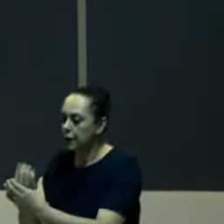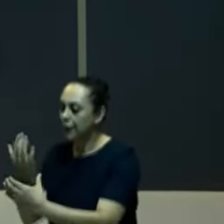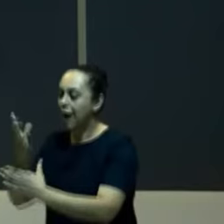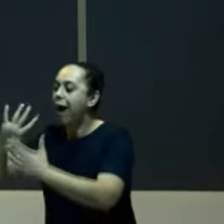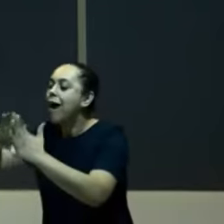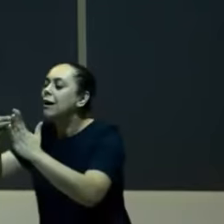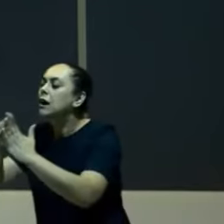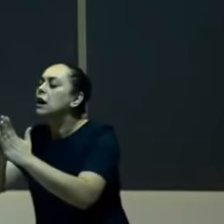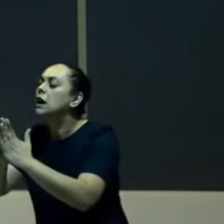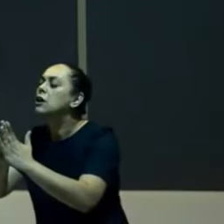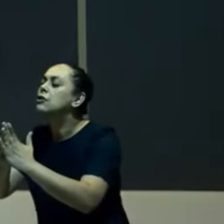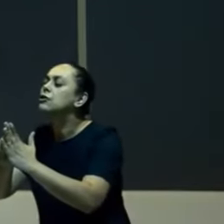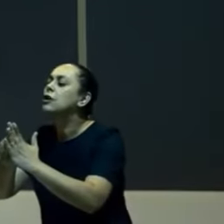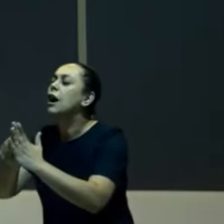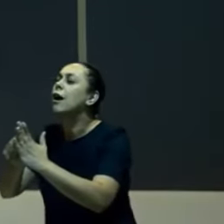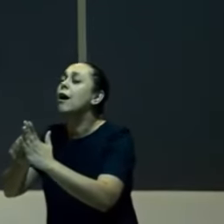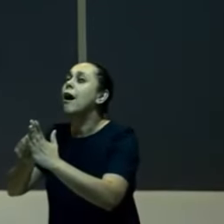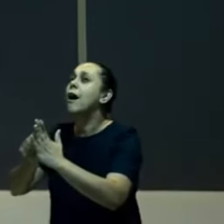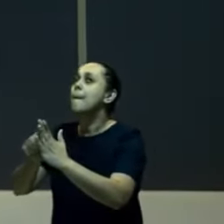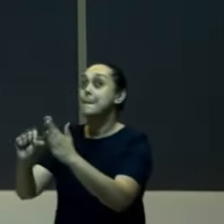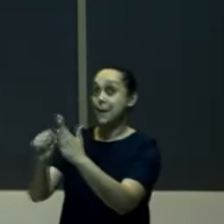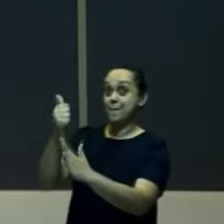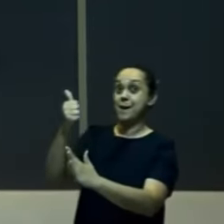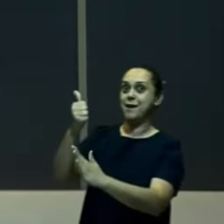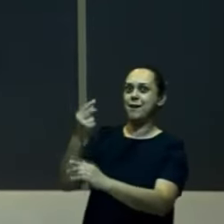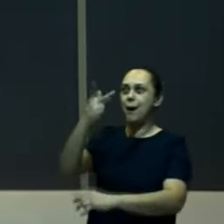Lídia, que era uma comerciante rica,